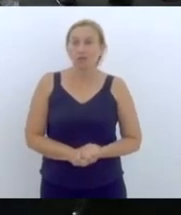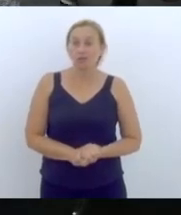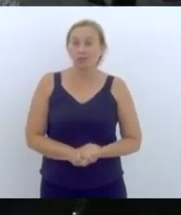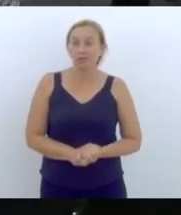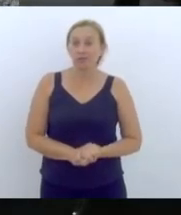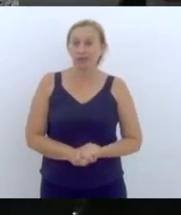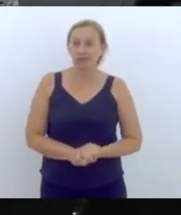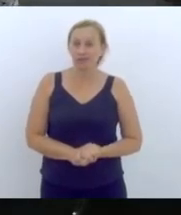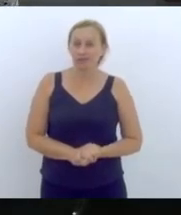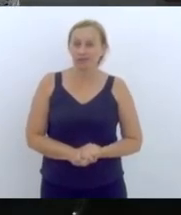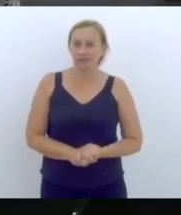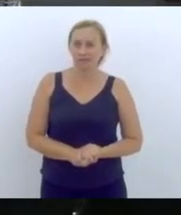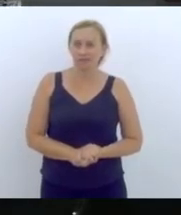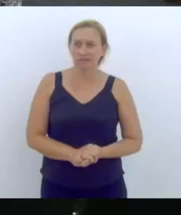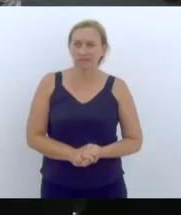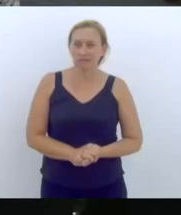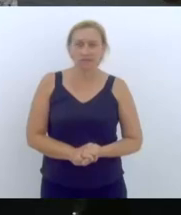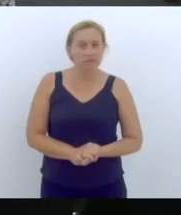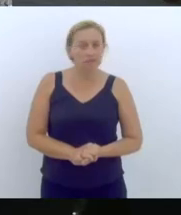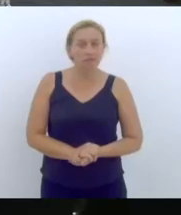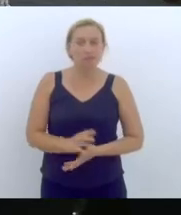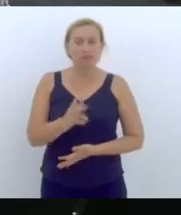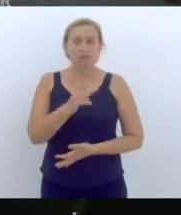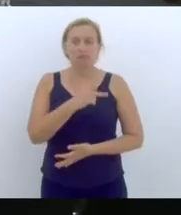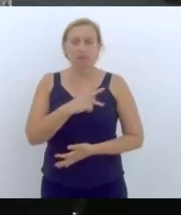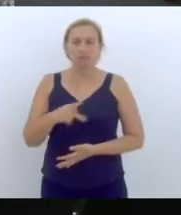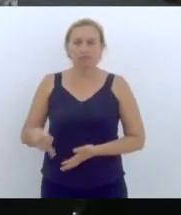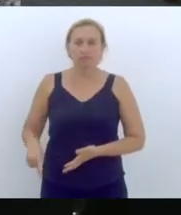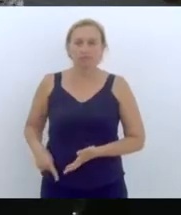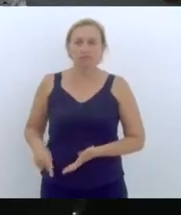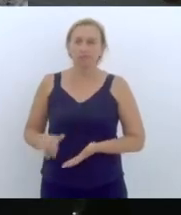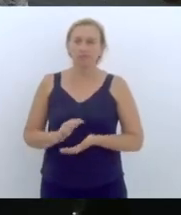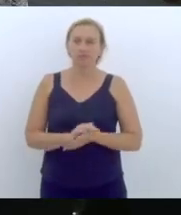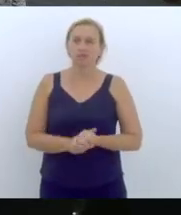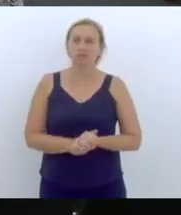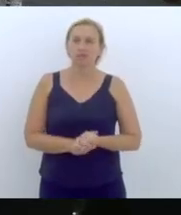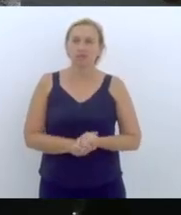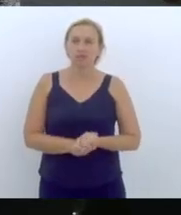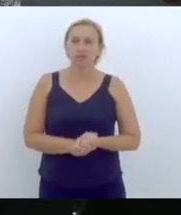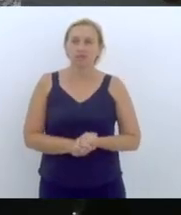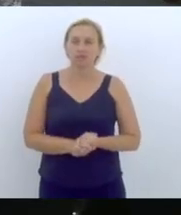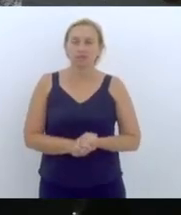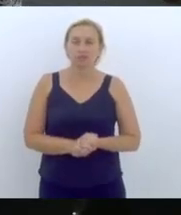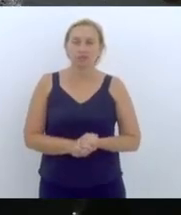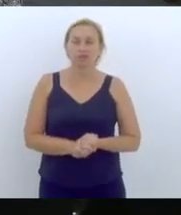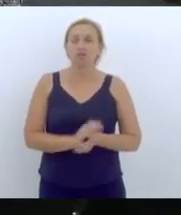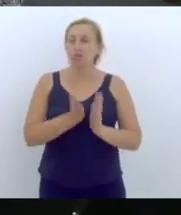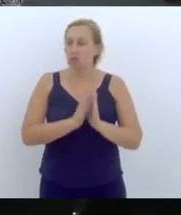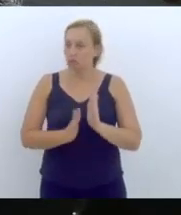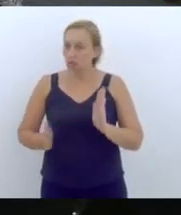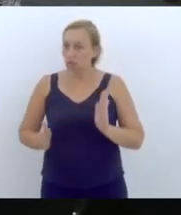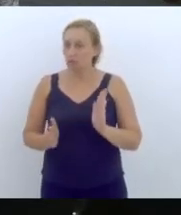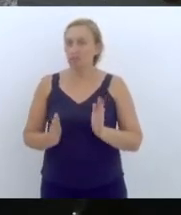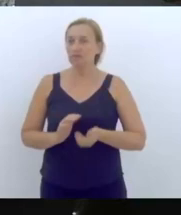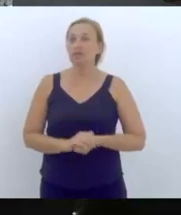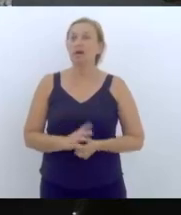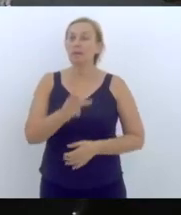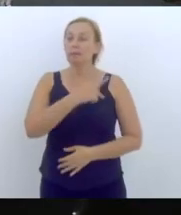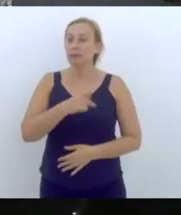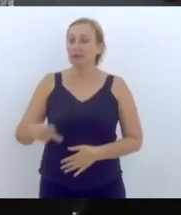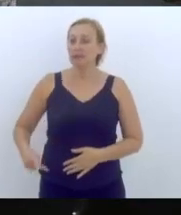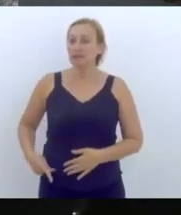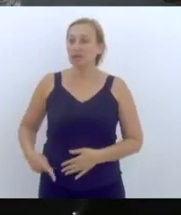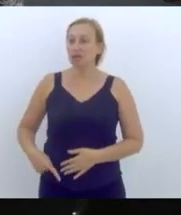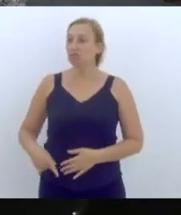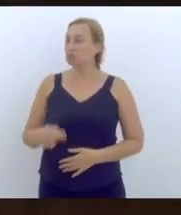Presidente, posso? Questão de ordem concedida, deputada. Presidenta, Verônica. Eu não